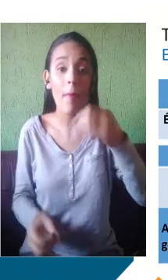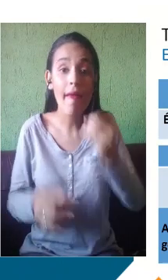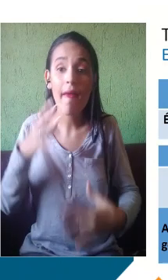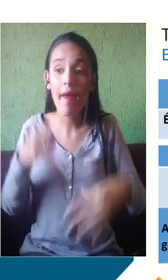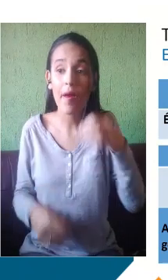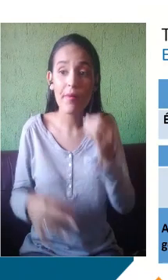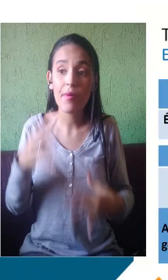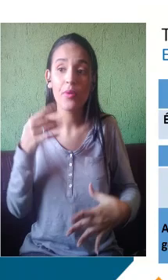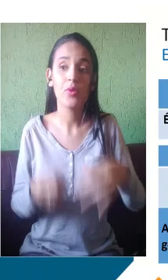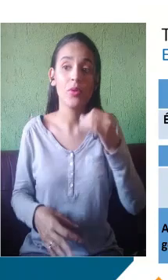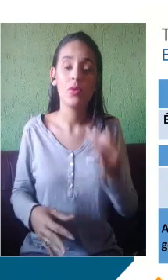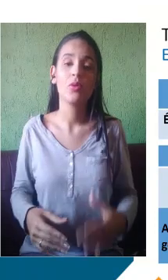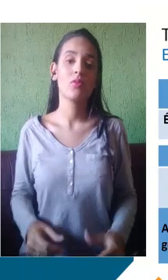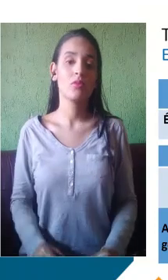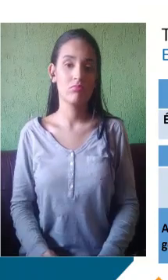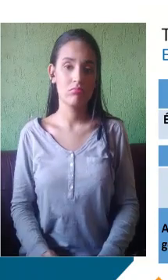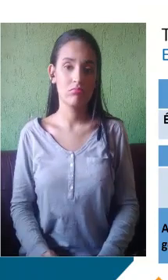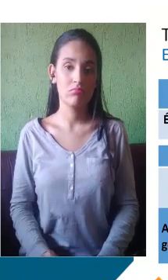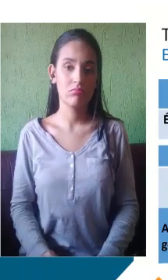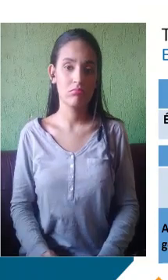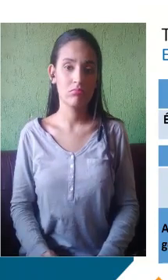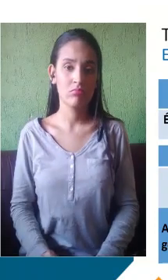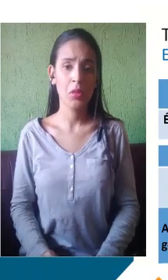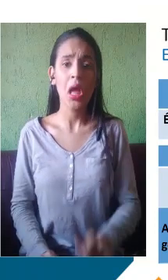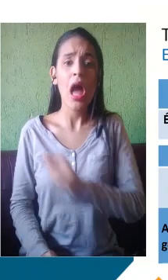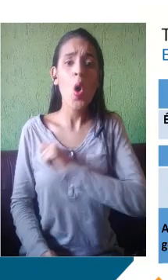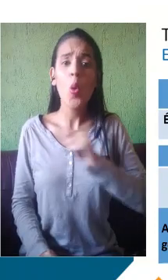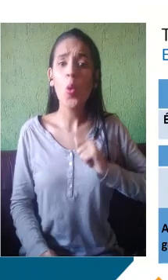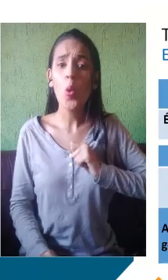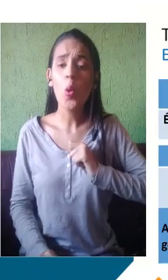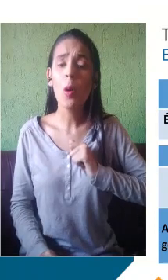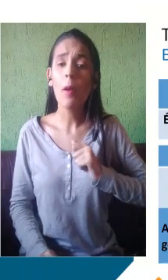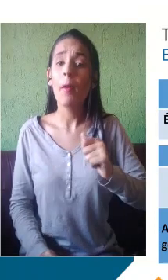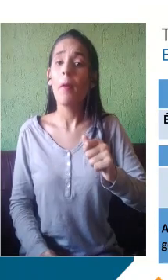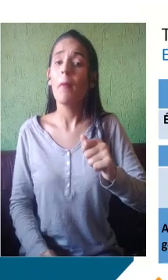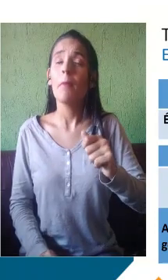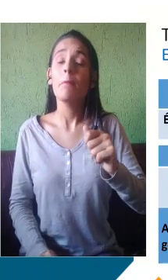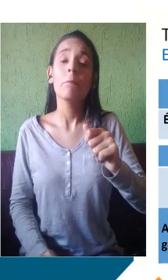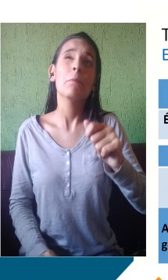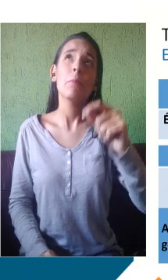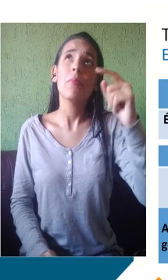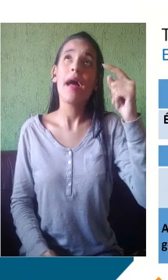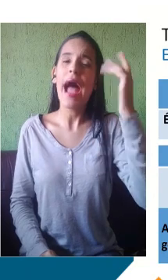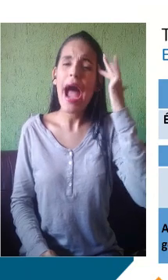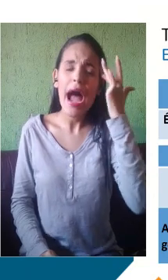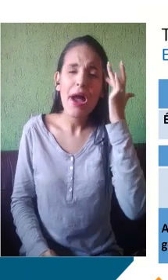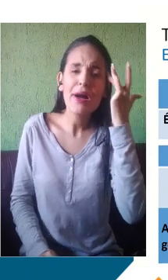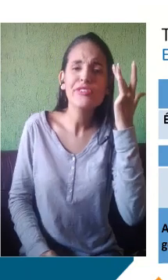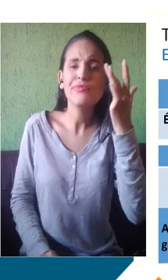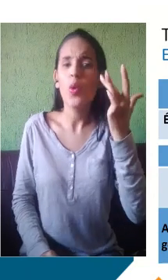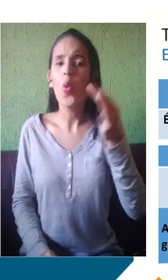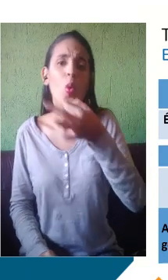tese. No caso do argumento, se detalha ou se justifica aquele ponto de vista assumido,